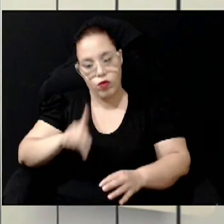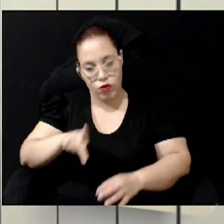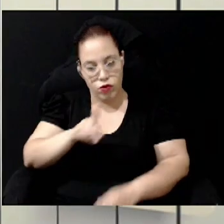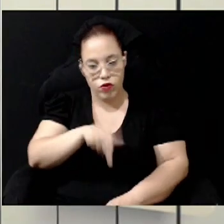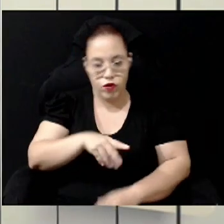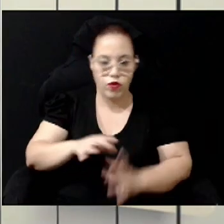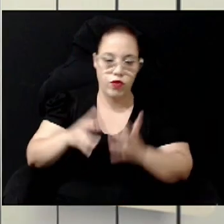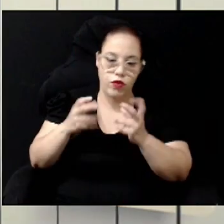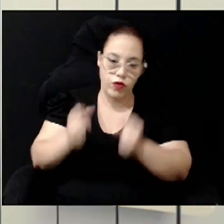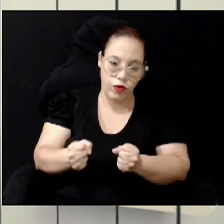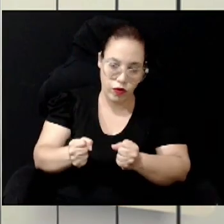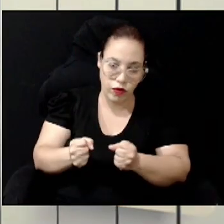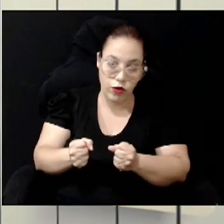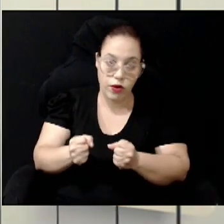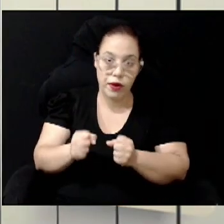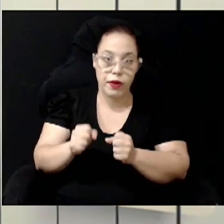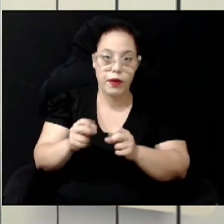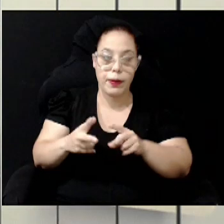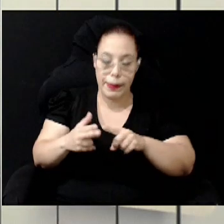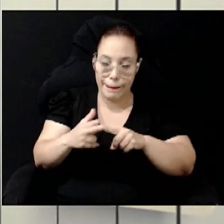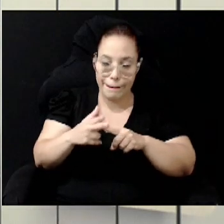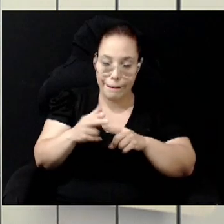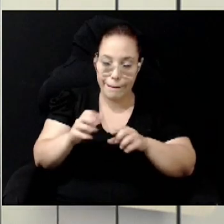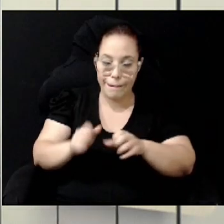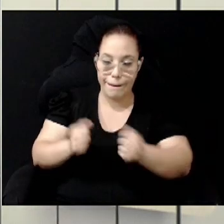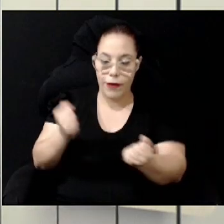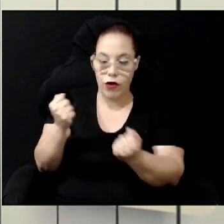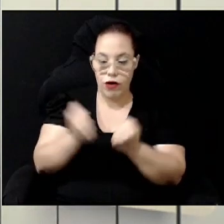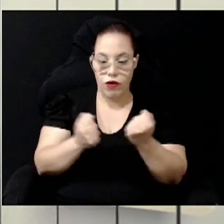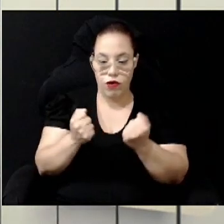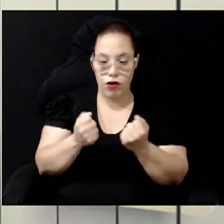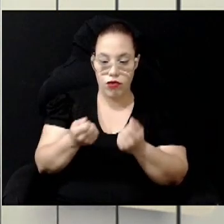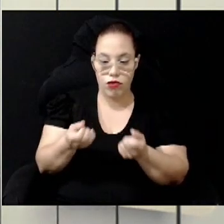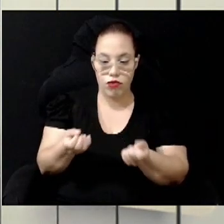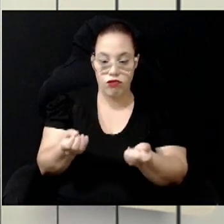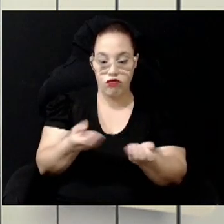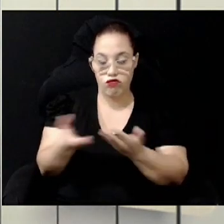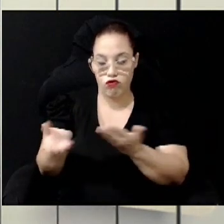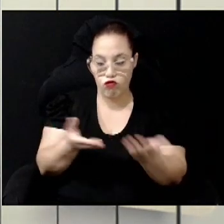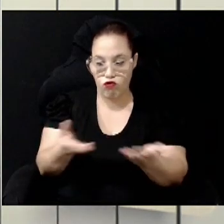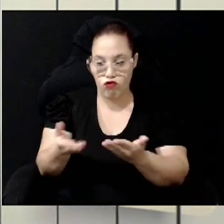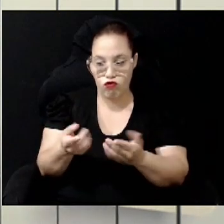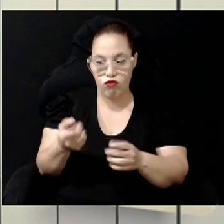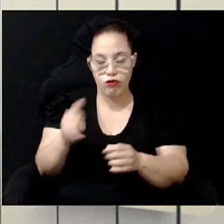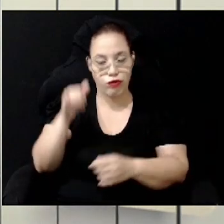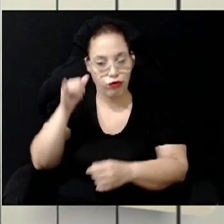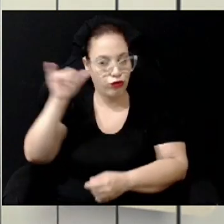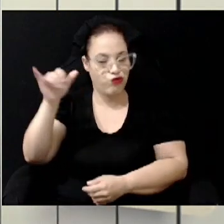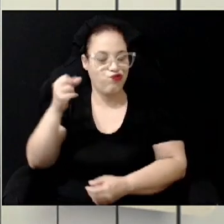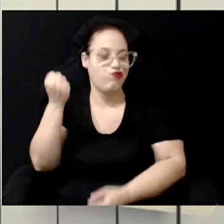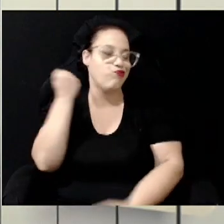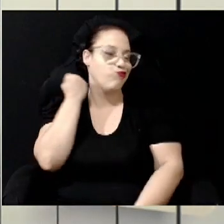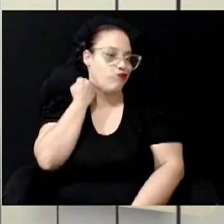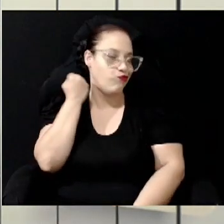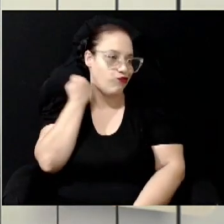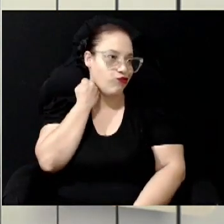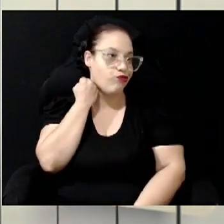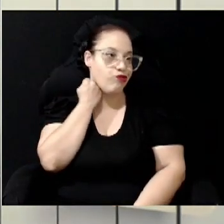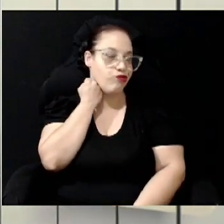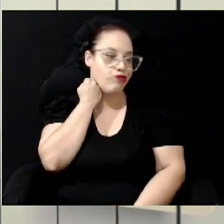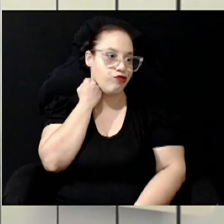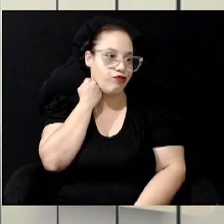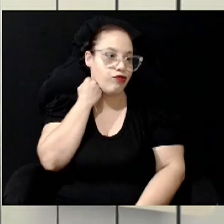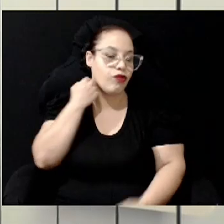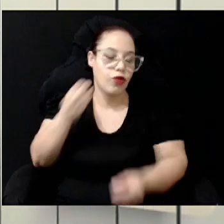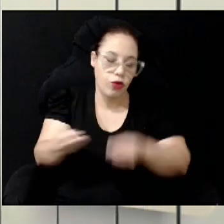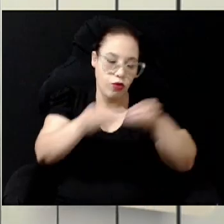de centro cirúrgico móvel para otimizar o manejo e evitar o estresse que seria gerado no embarque,